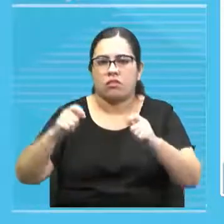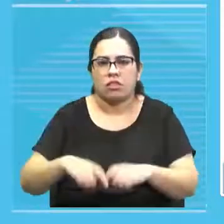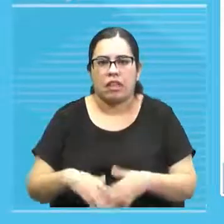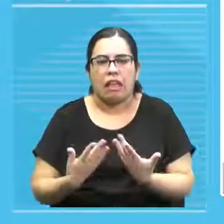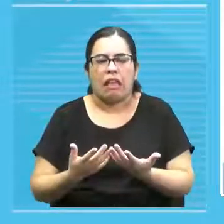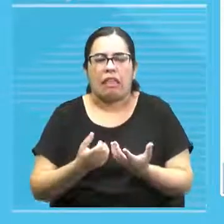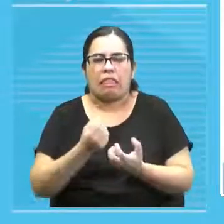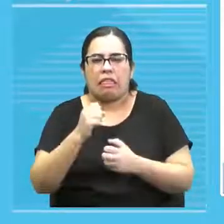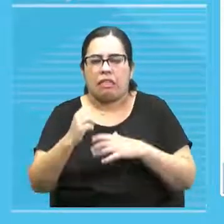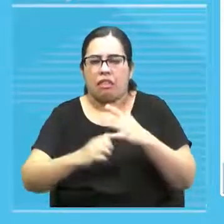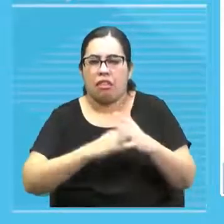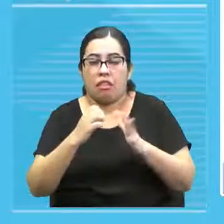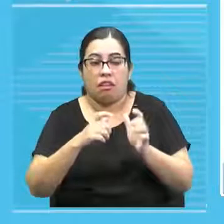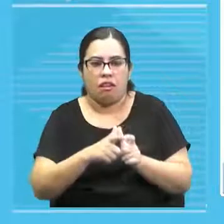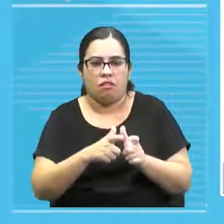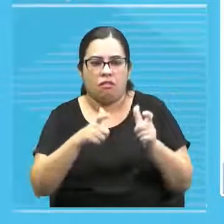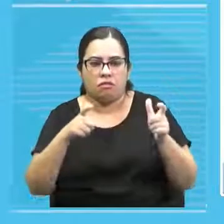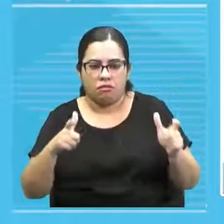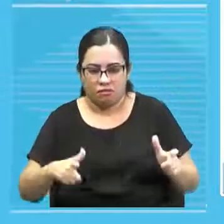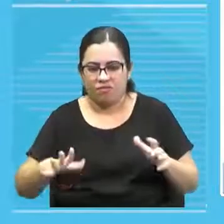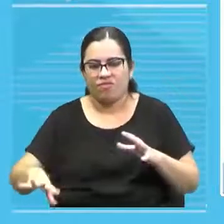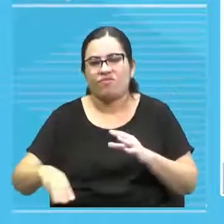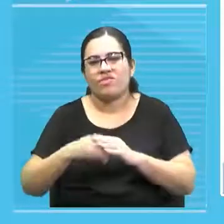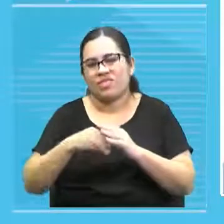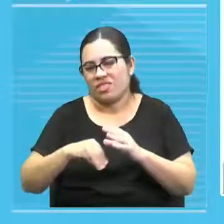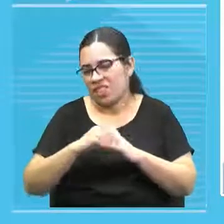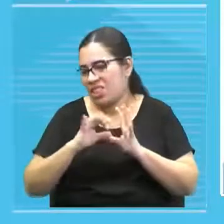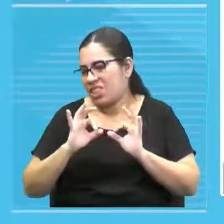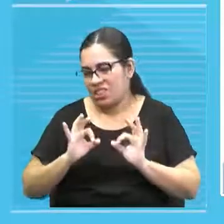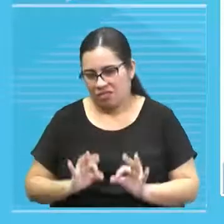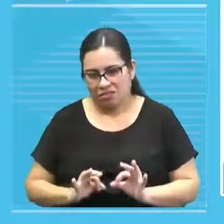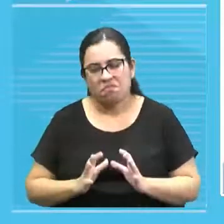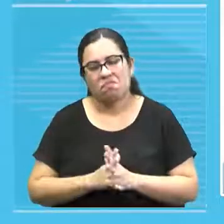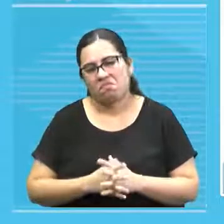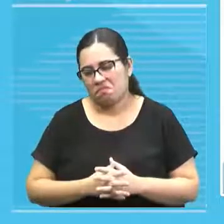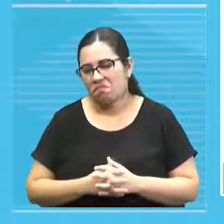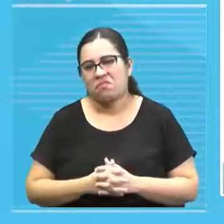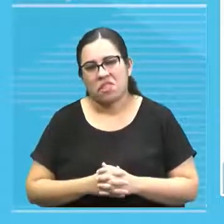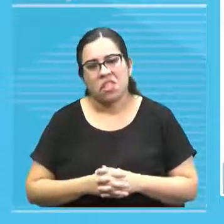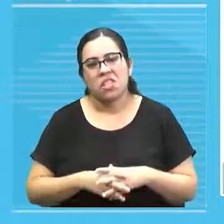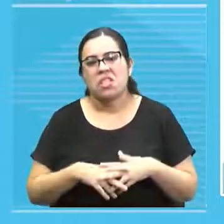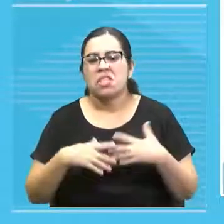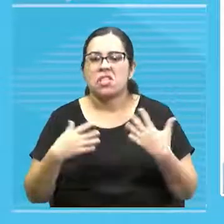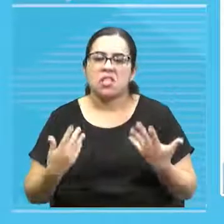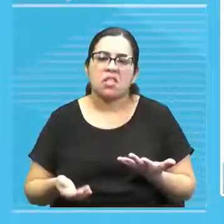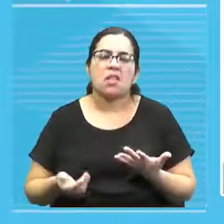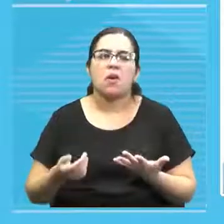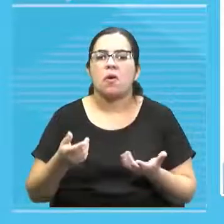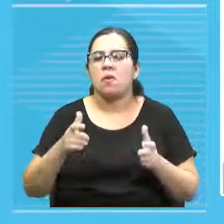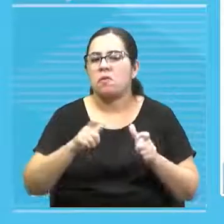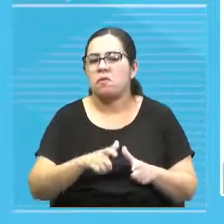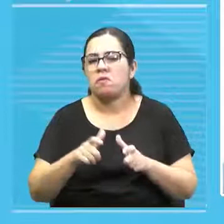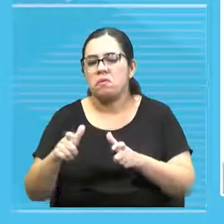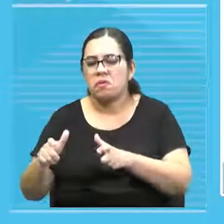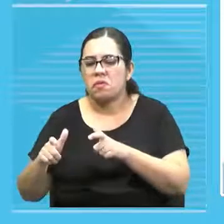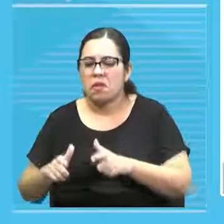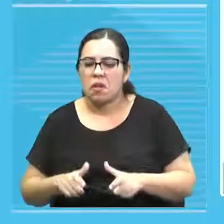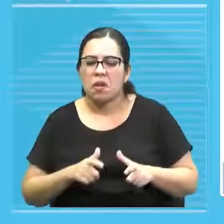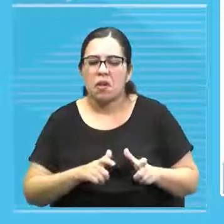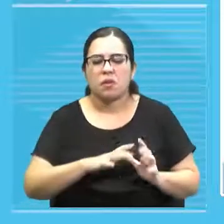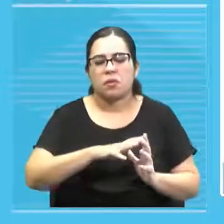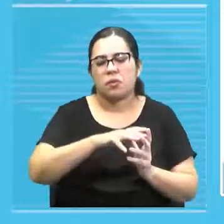grandes empresas estão Integradas de fato houve uma difusão de Hábito dos lugares pelo mundo